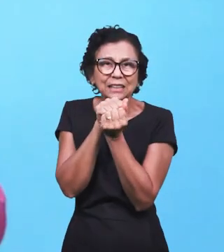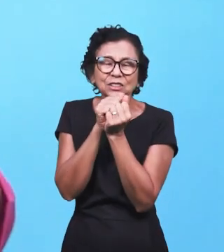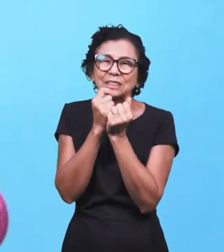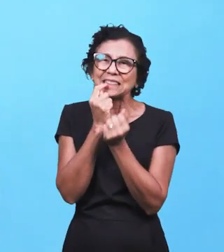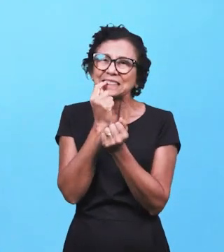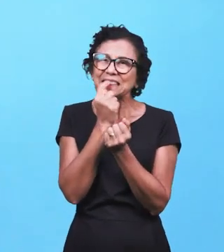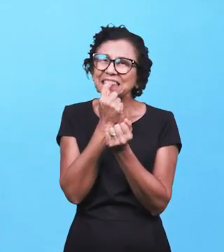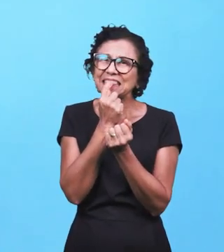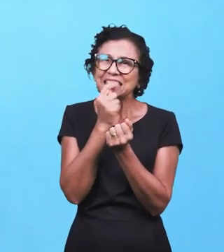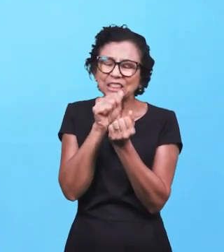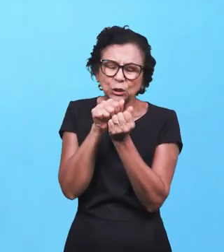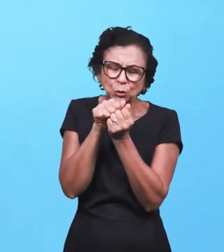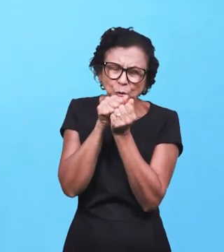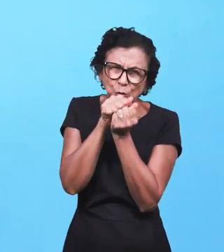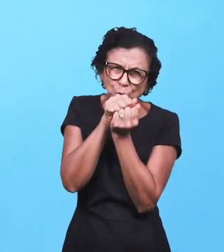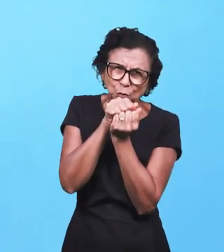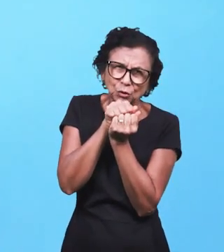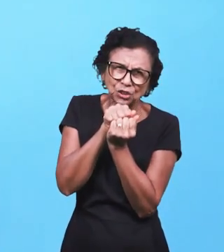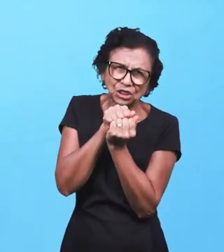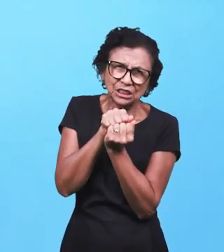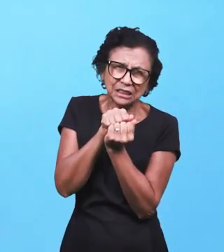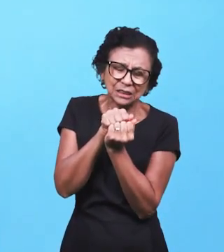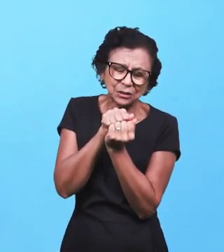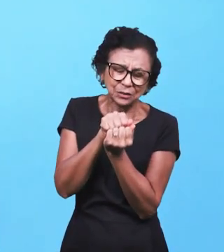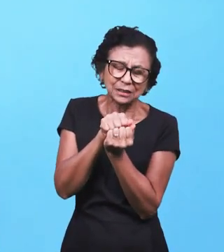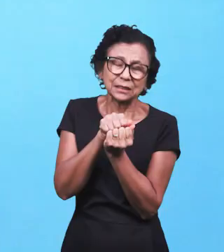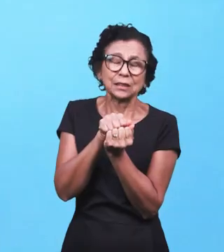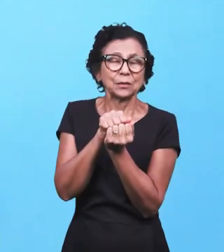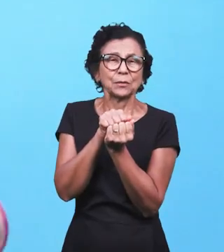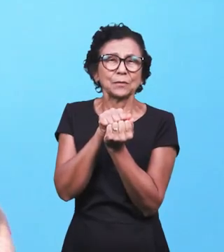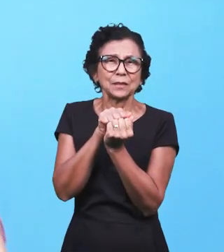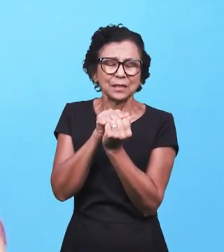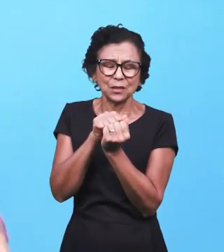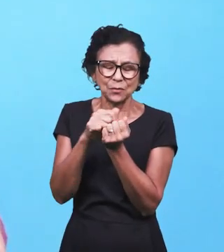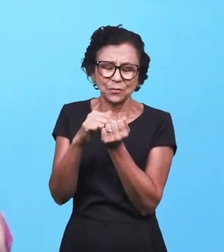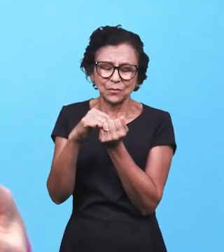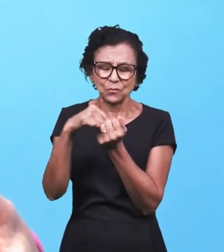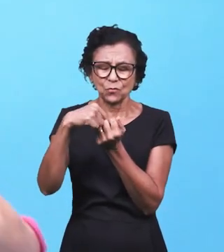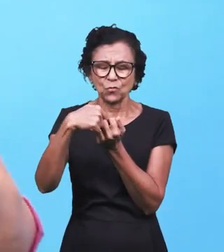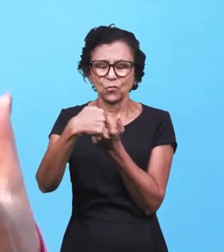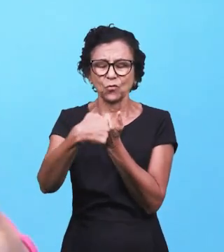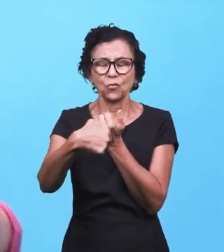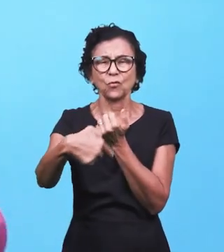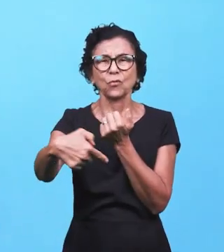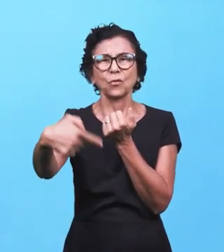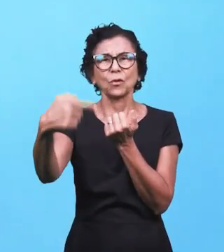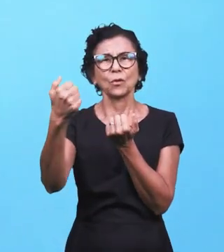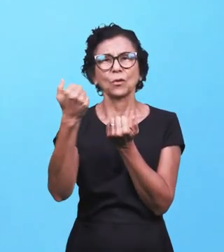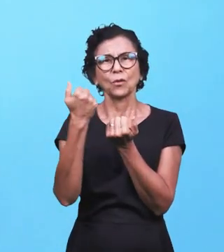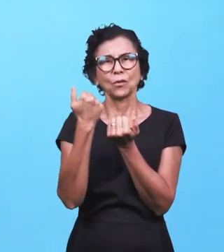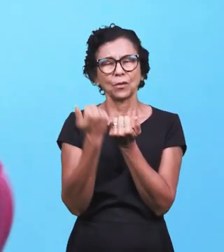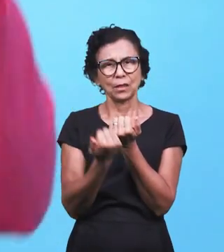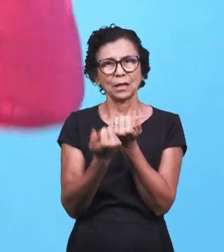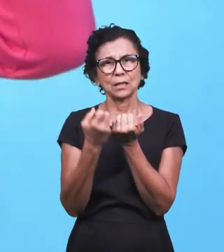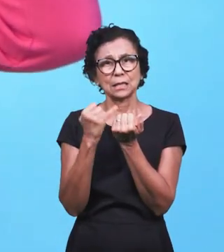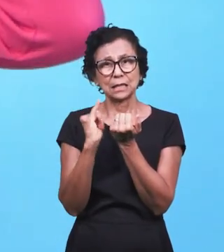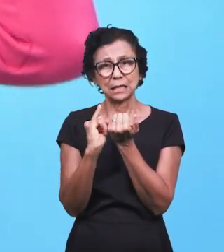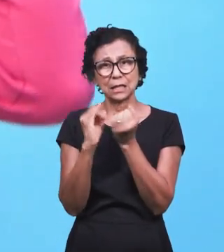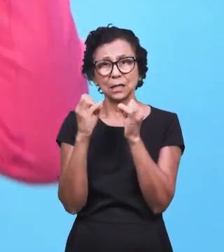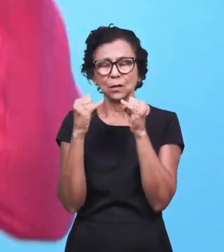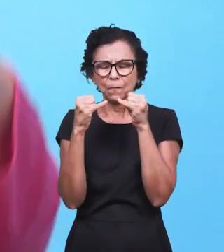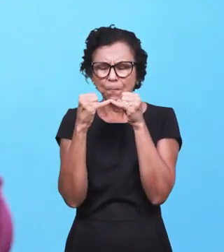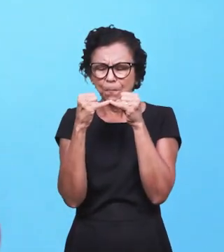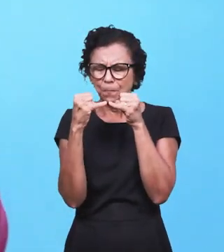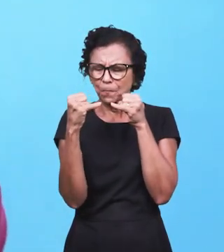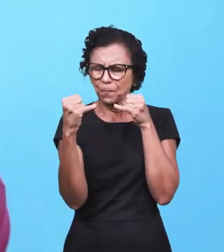fininho. E se ele for encerado, ele vai deslizar mais facilmente entre os dentes, facilitando assim a higienização. Quando o fio